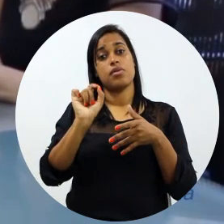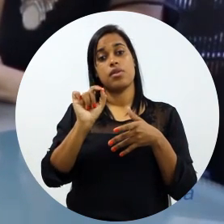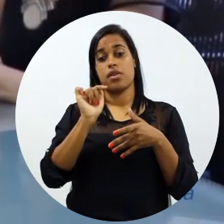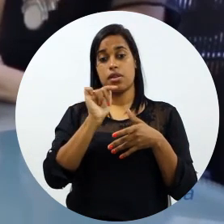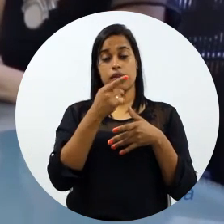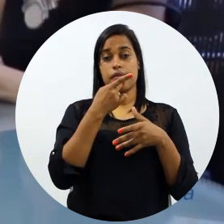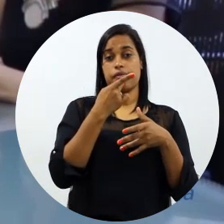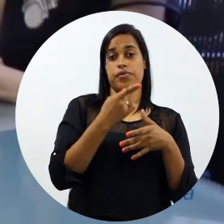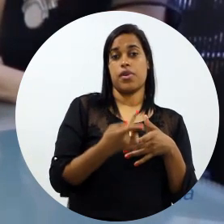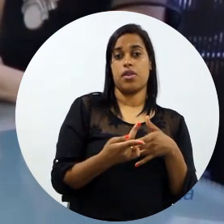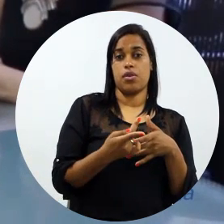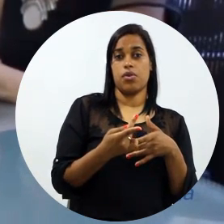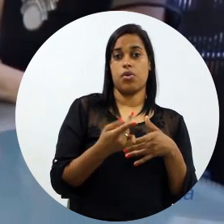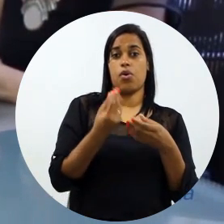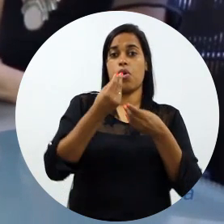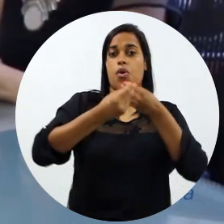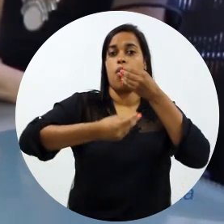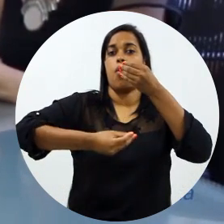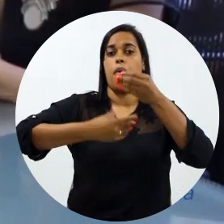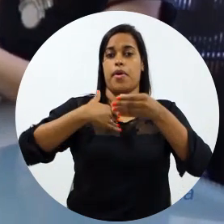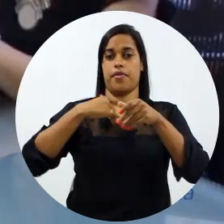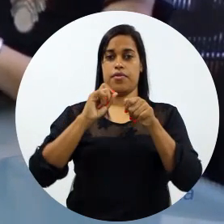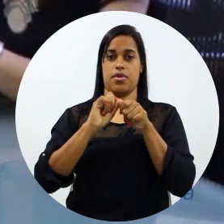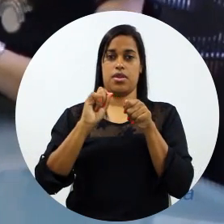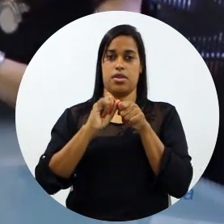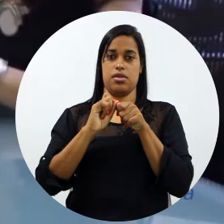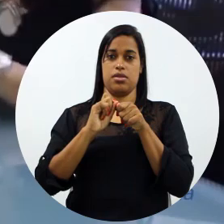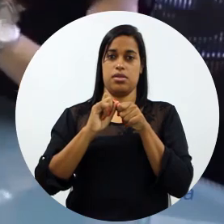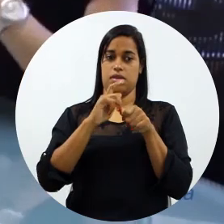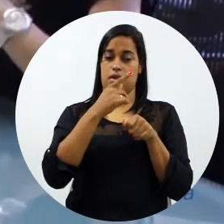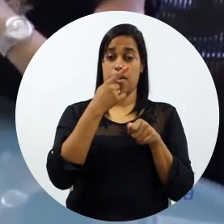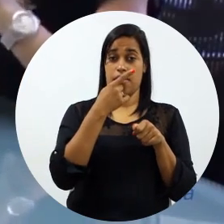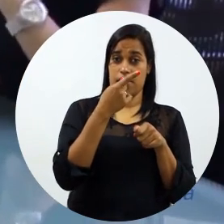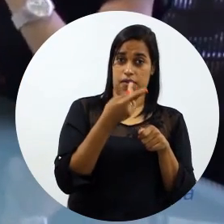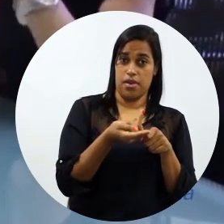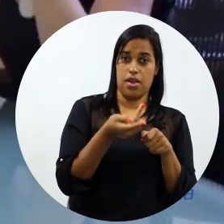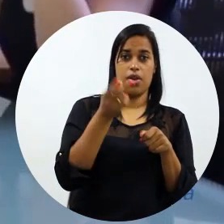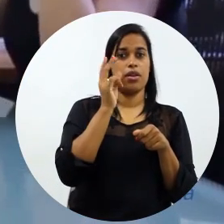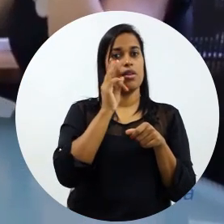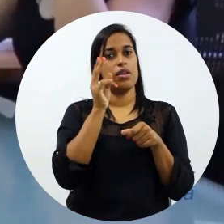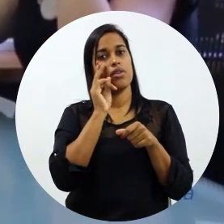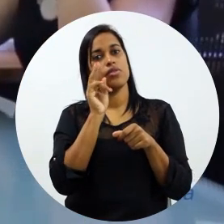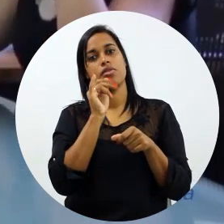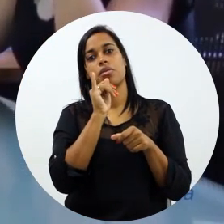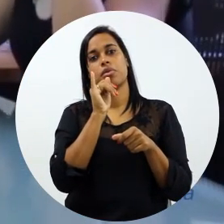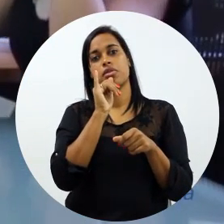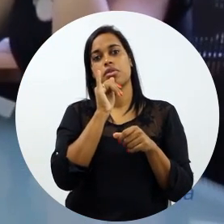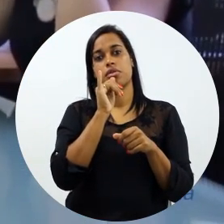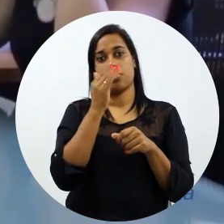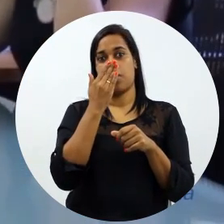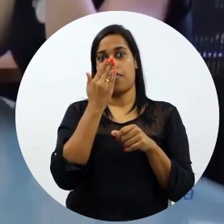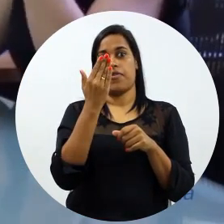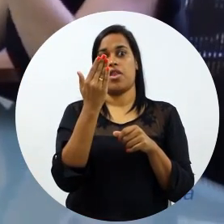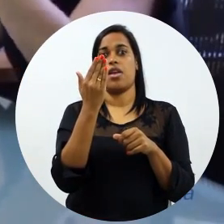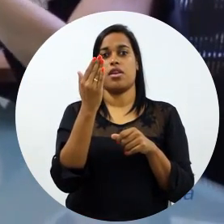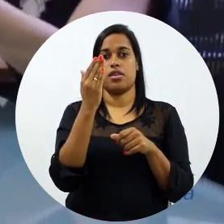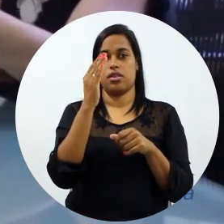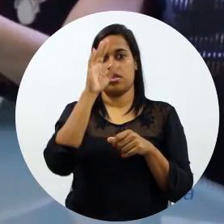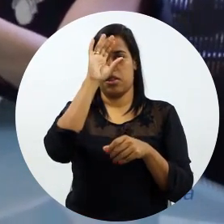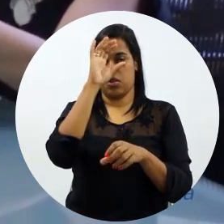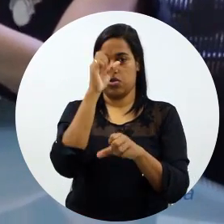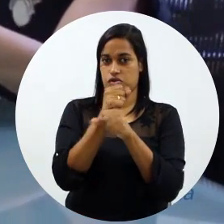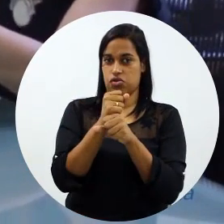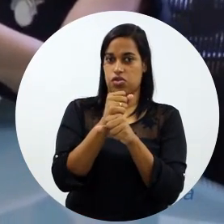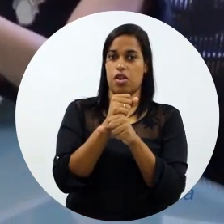ele disse claramente como era que ele fazia. Isso que você acabou de dizer da história de que põe quando está na frente, põe o protetor auricular quando